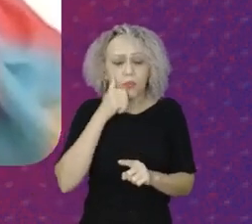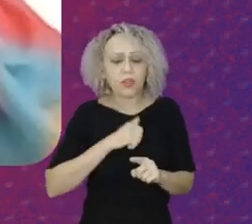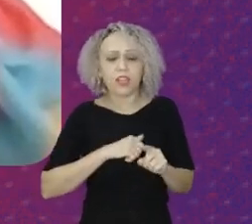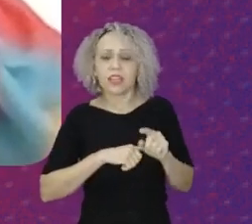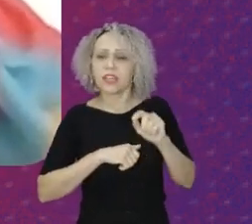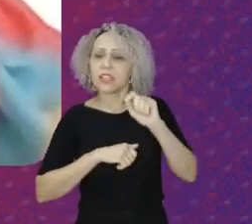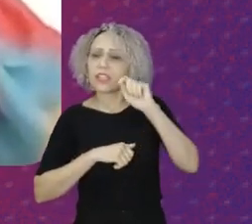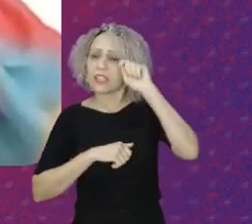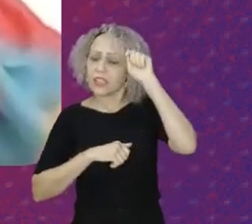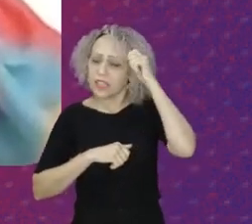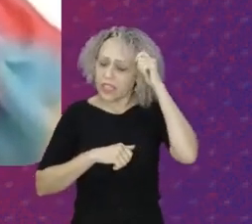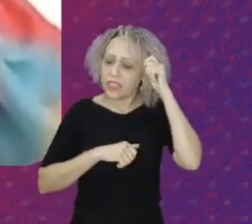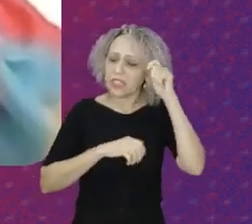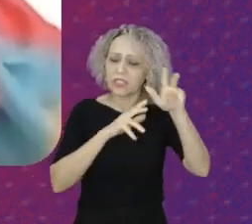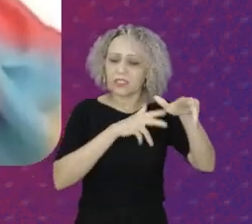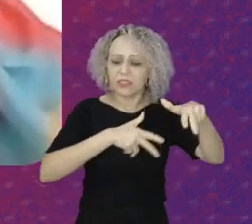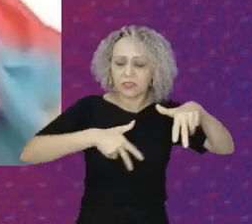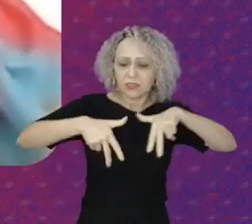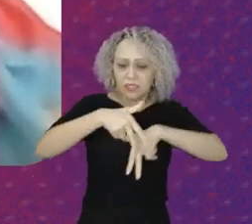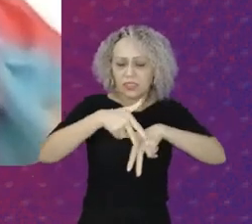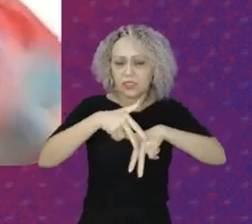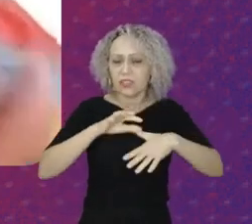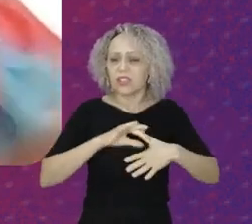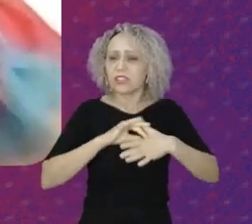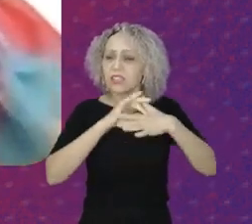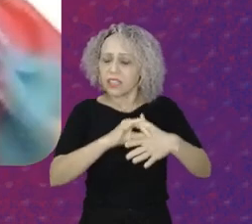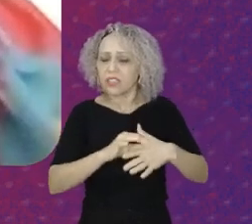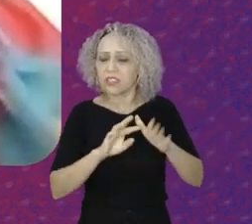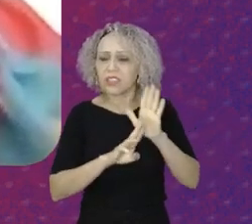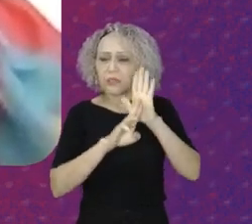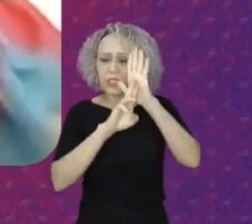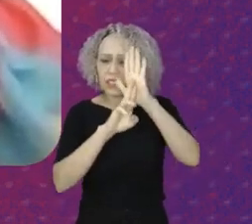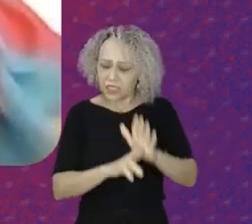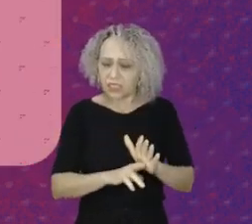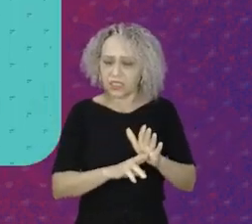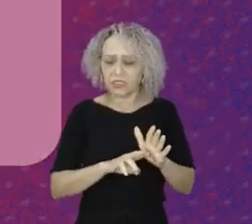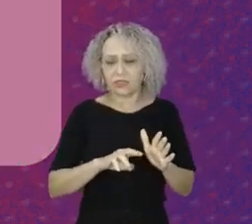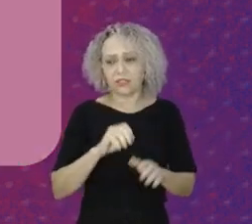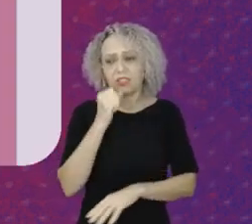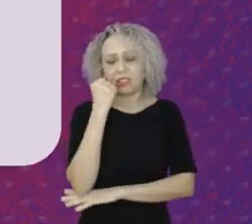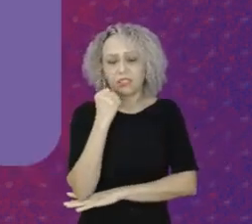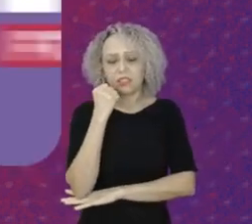lugar de protagonista, liderando e representando essa resistência.